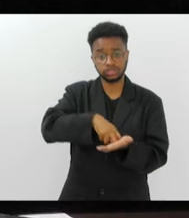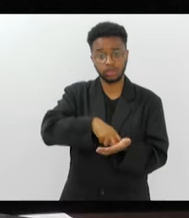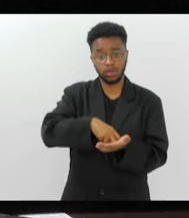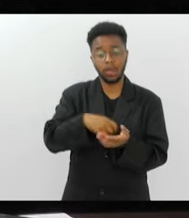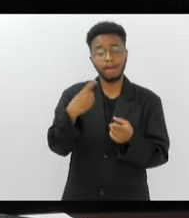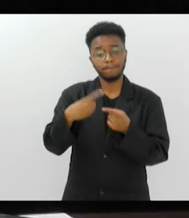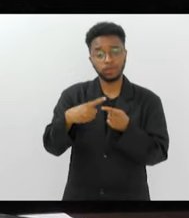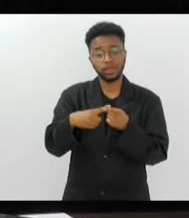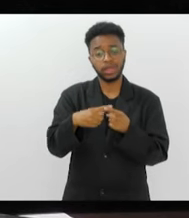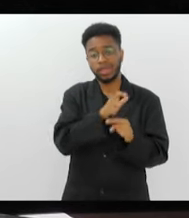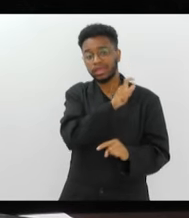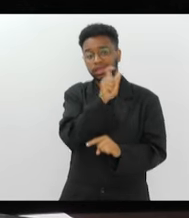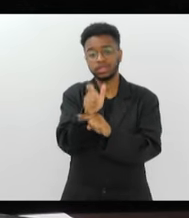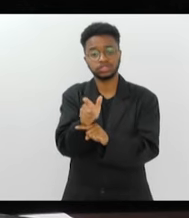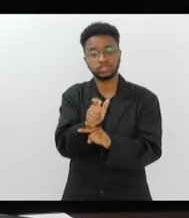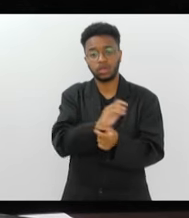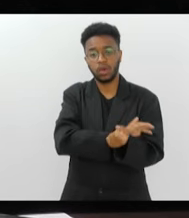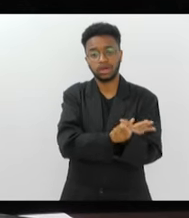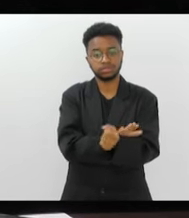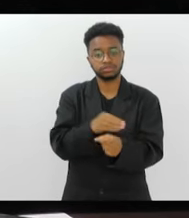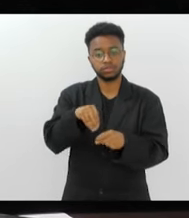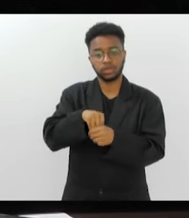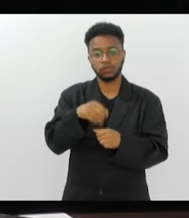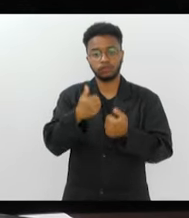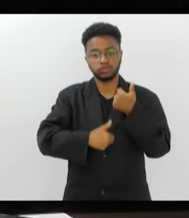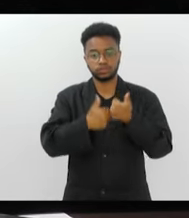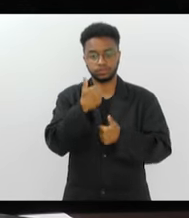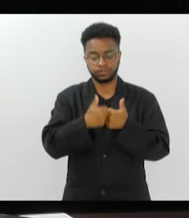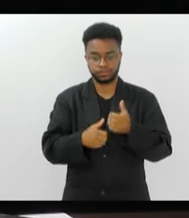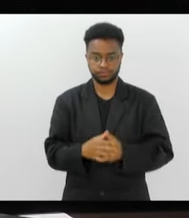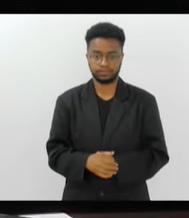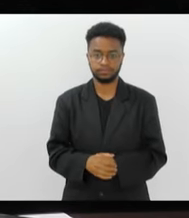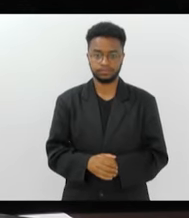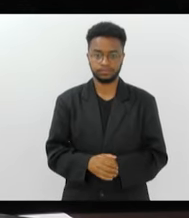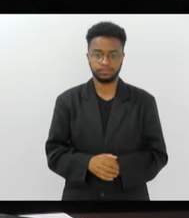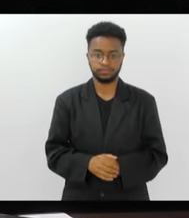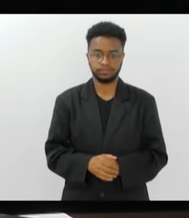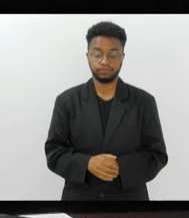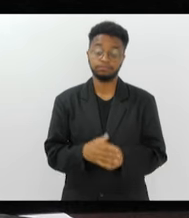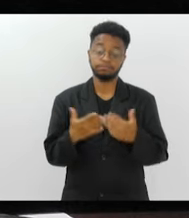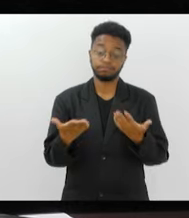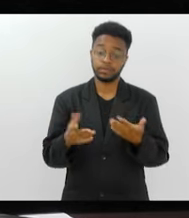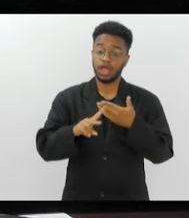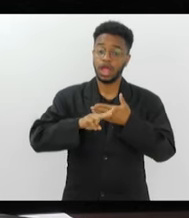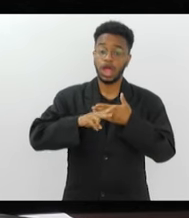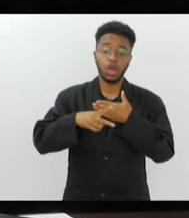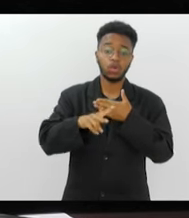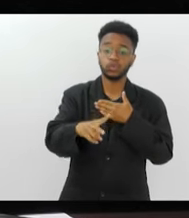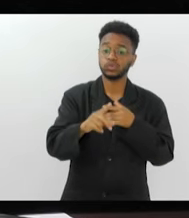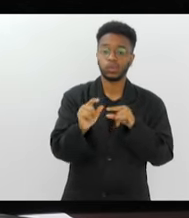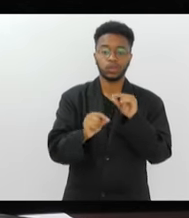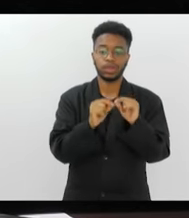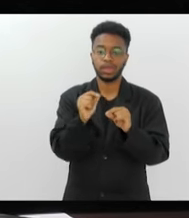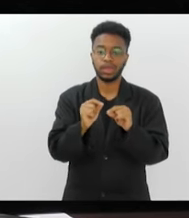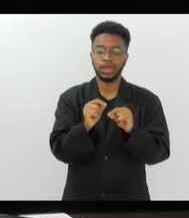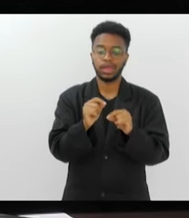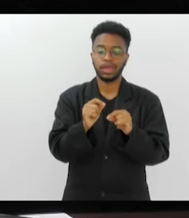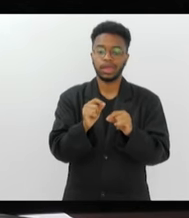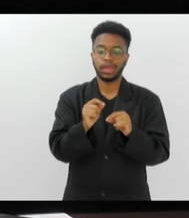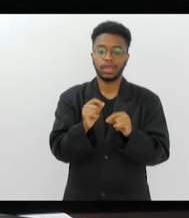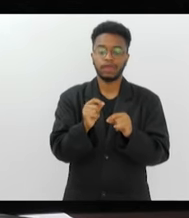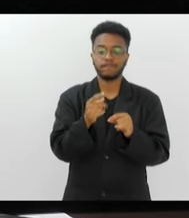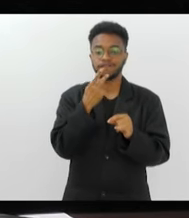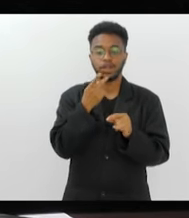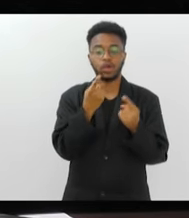porque critica o racismo no futebol. E como consequência disso, critica o racismo